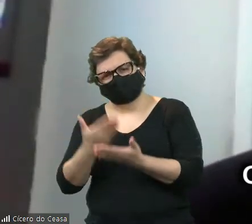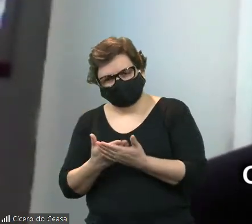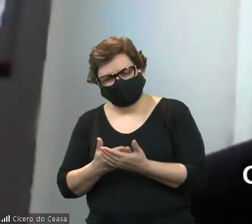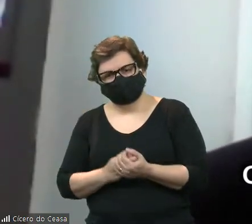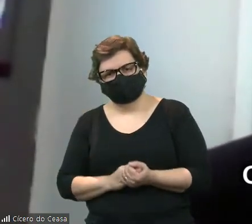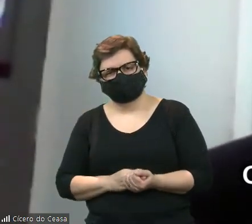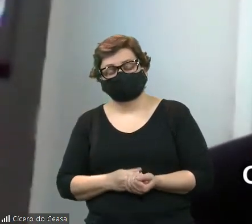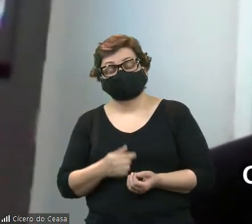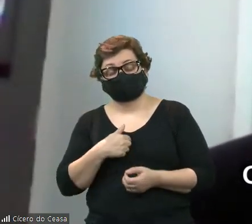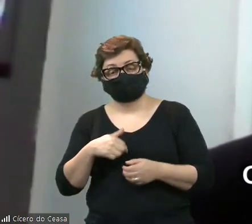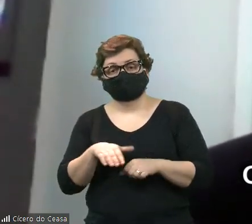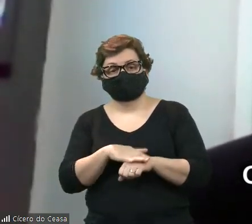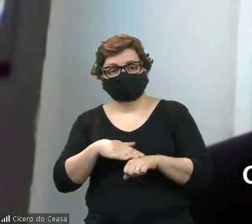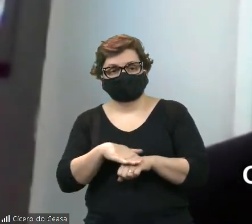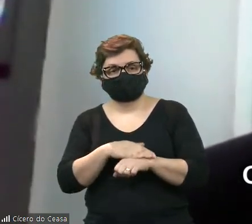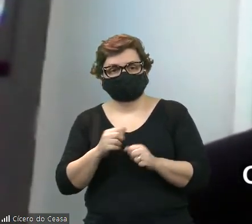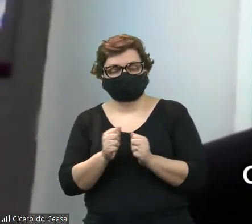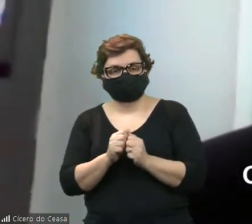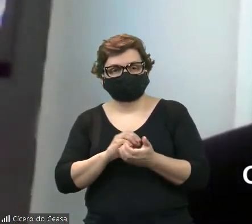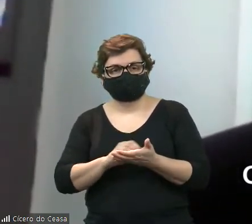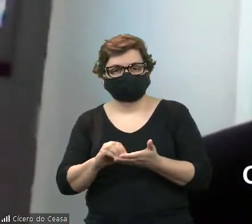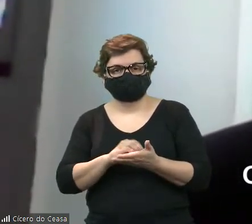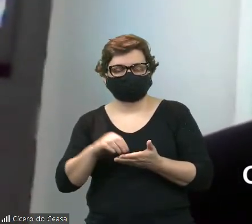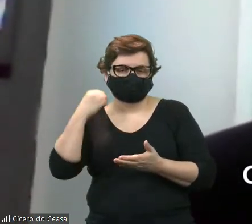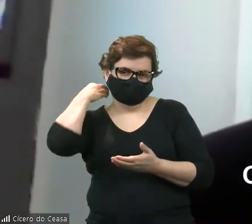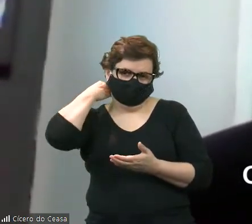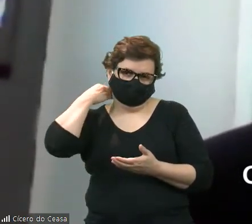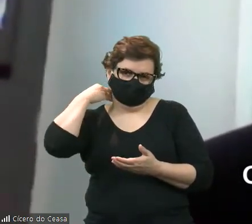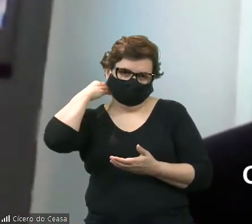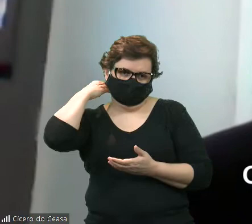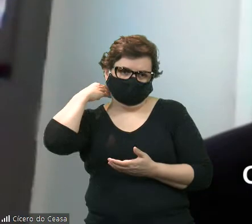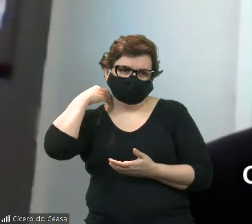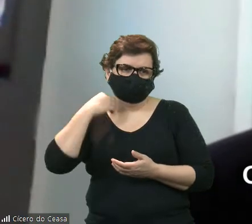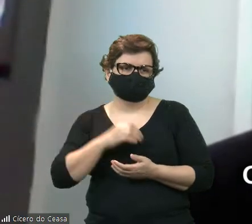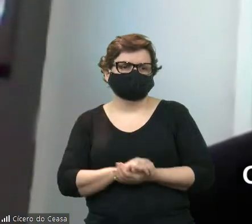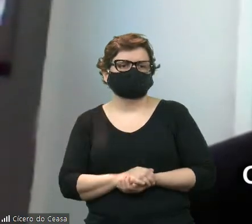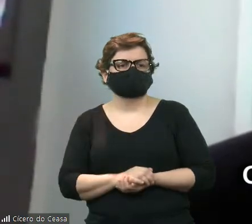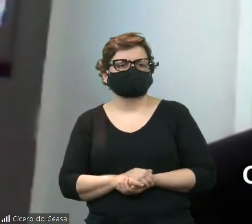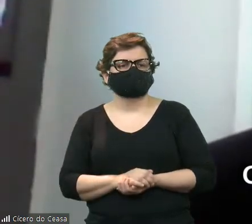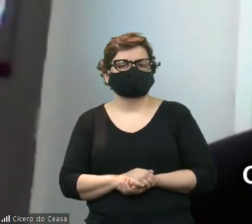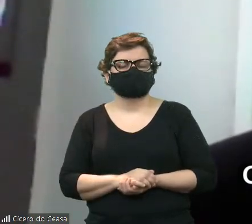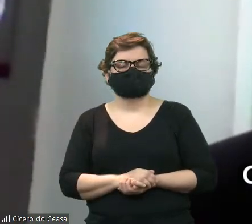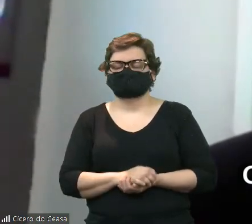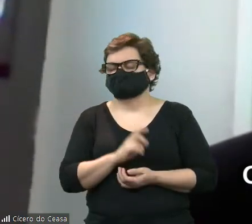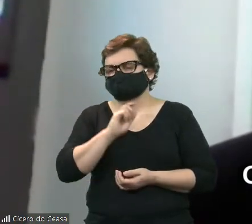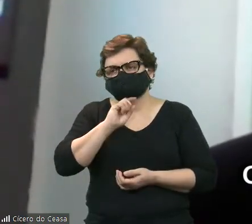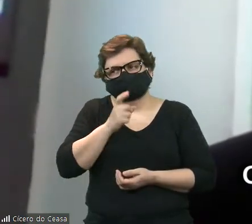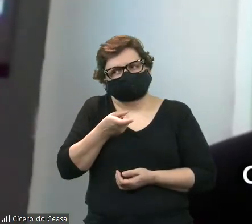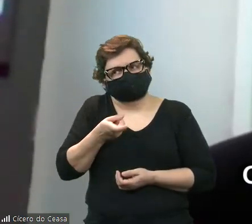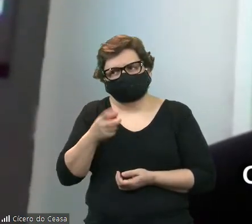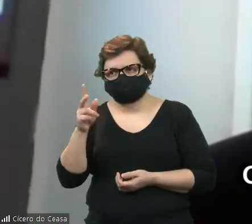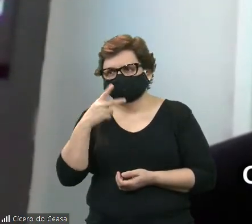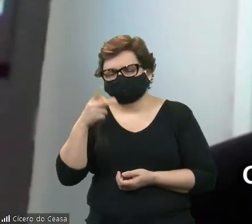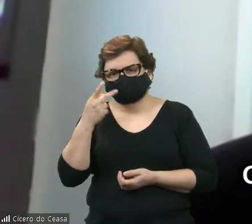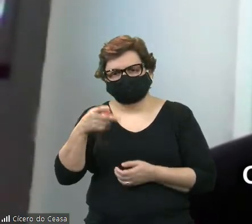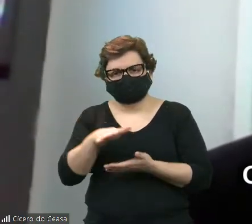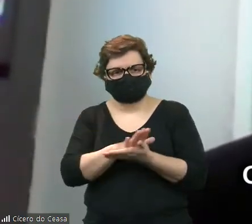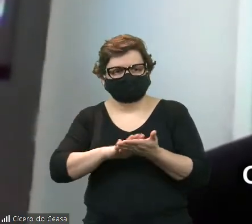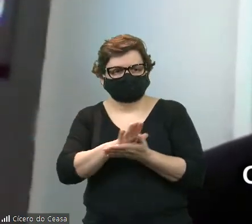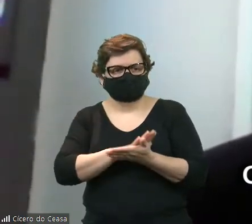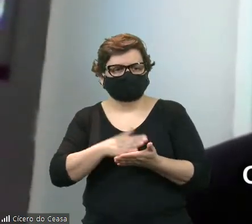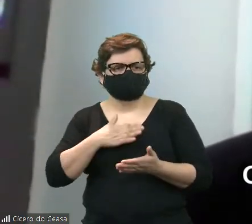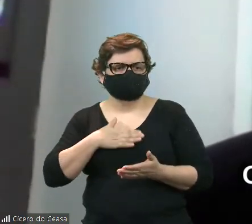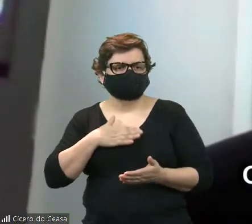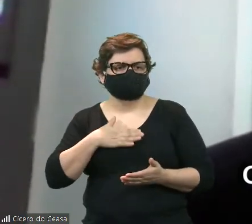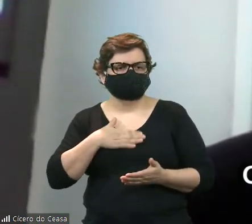secretários, e nenhum demonstrou essa insatisfação, não discordando do vereador Nardi, que a qual eu respeito muito, e